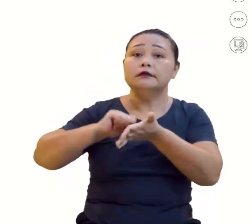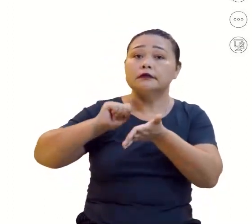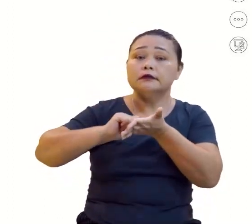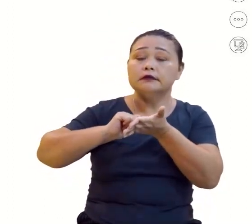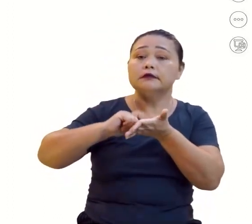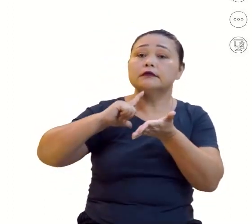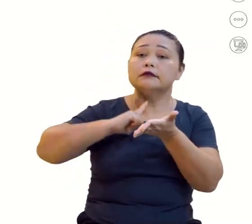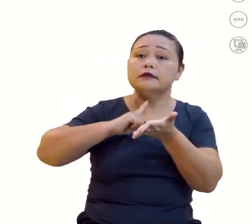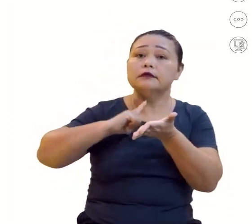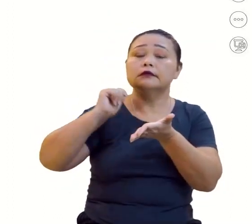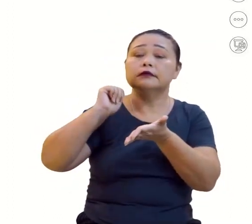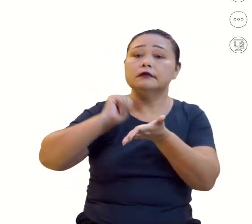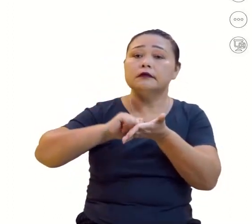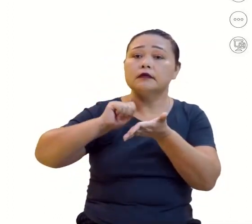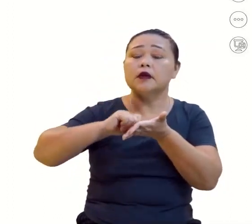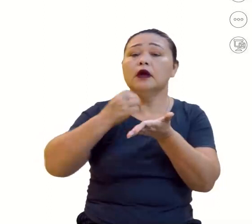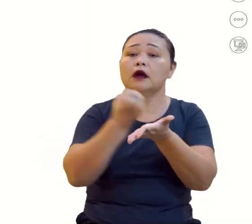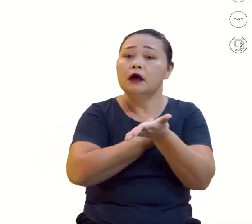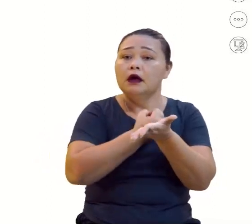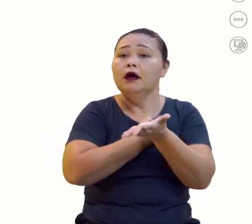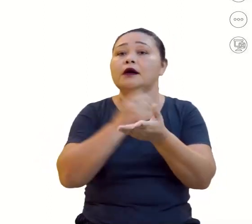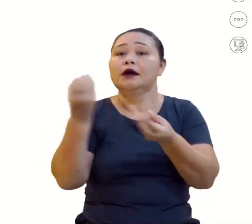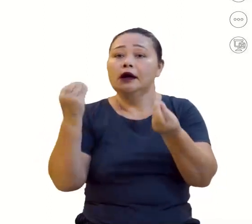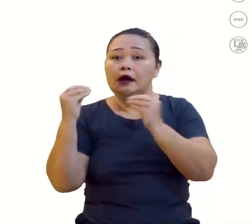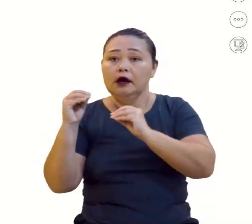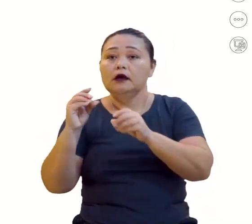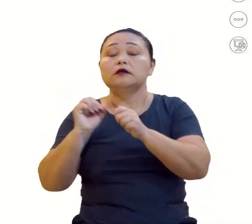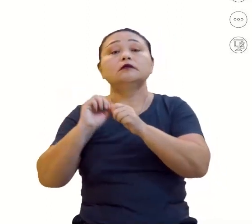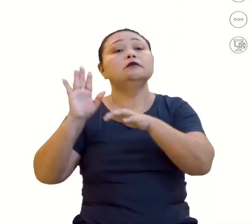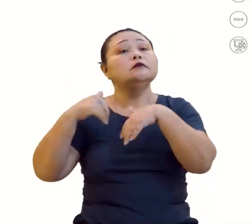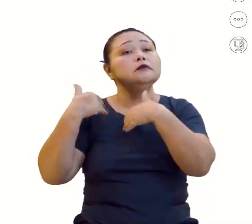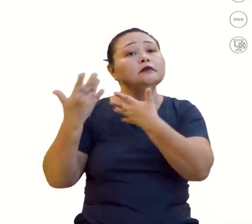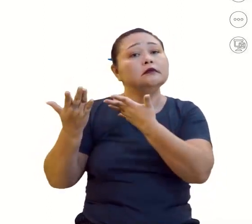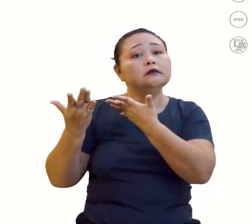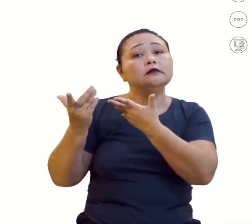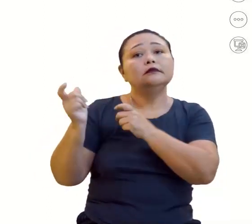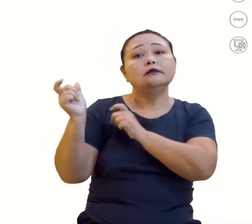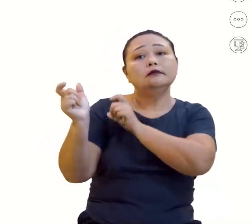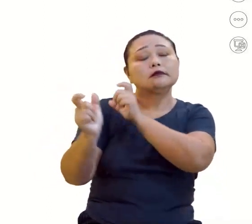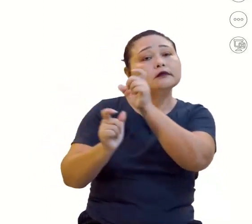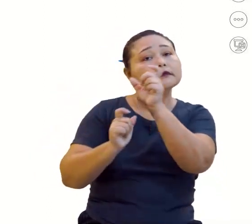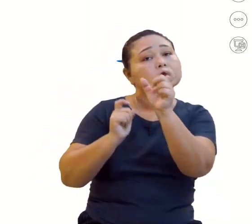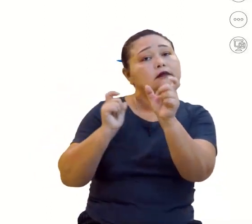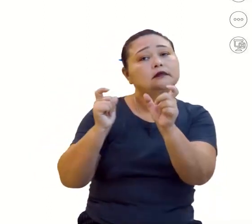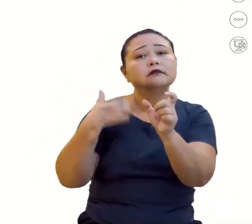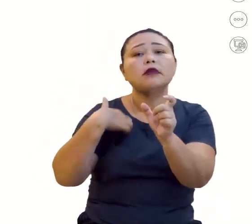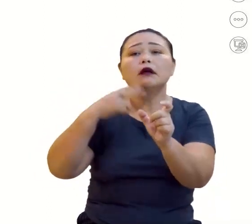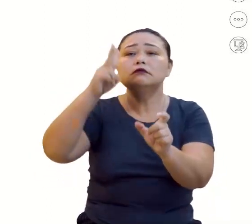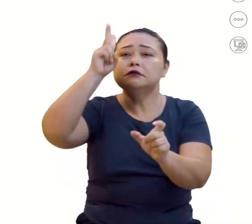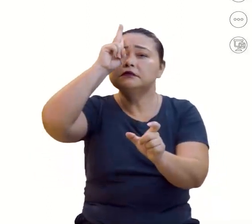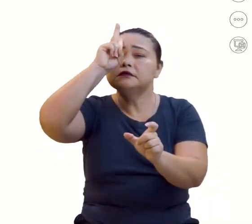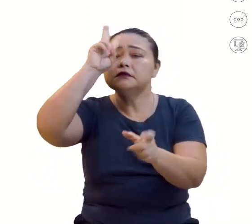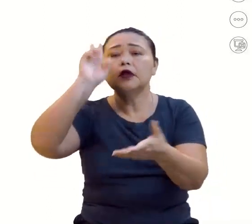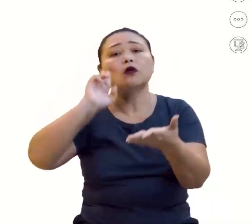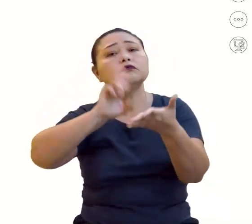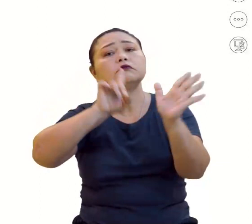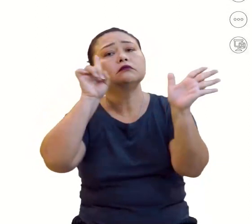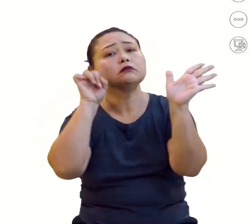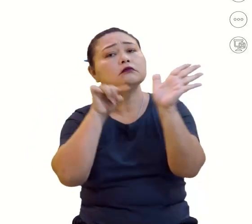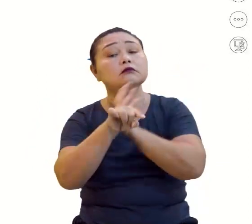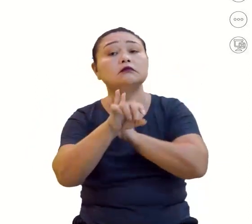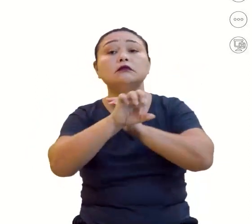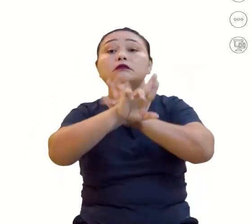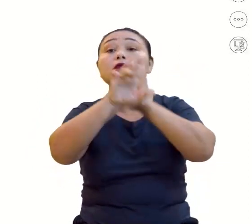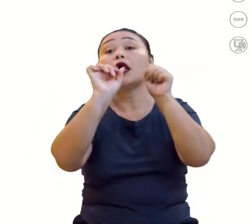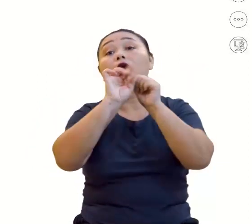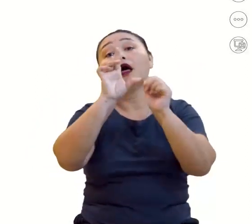que vai escrever o número, parará, parará, parará. E a gente vai trabalhar aqui com palavras-chave para desvendar, né? Resolver a questão. Claro que no